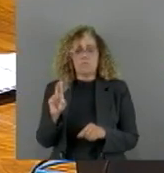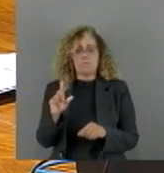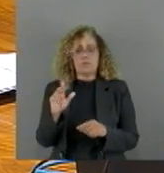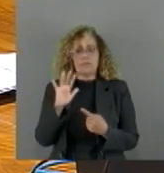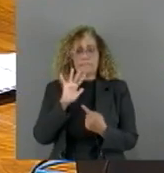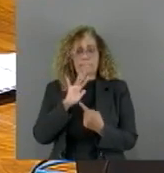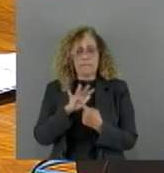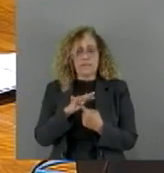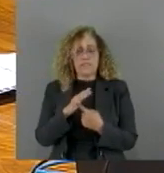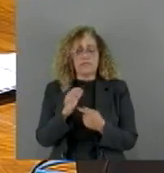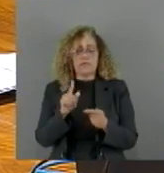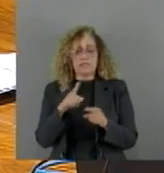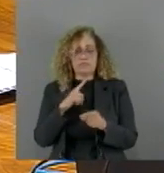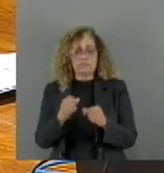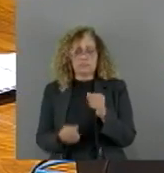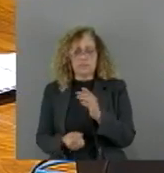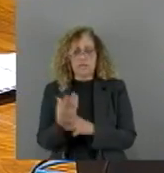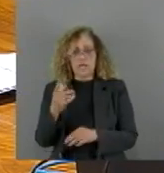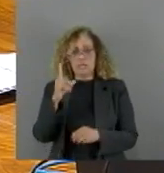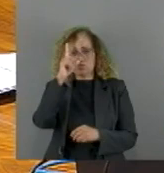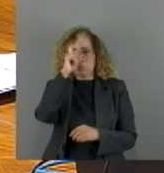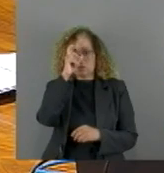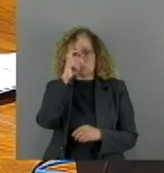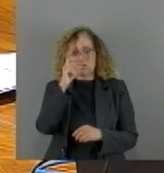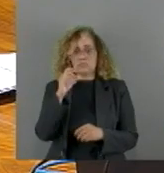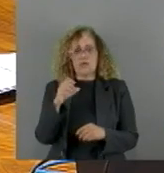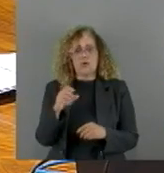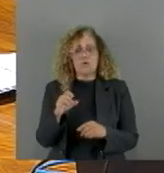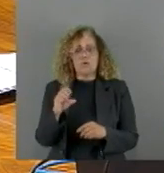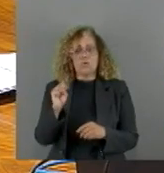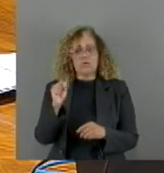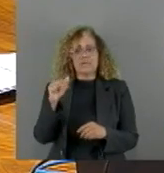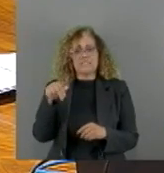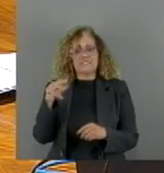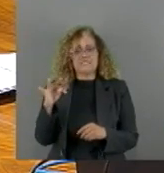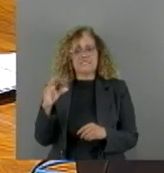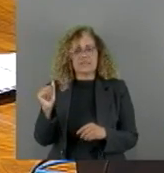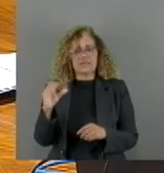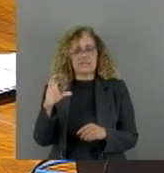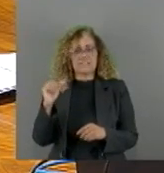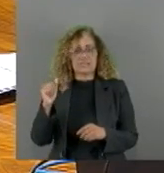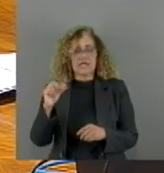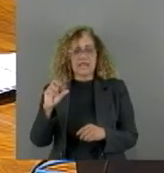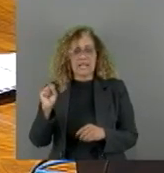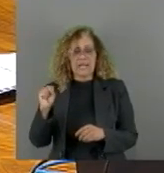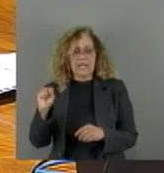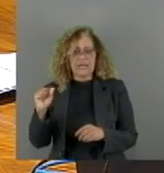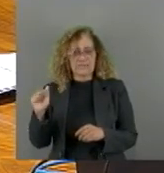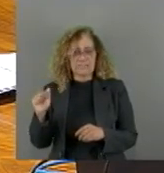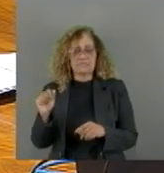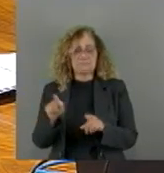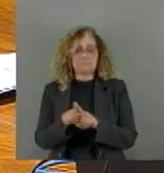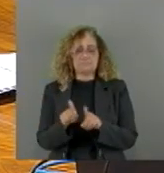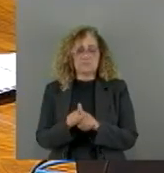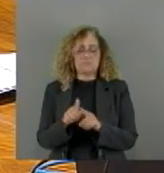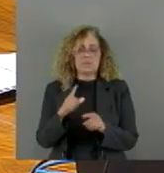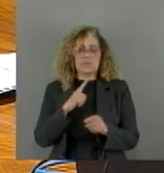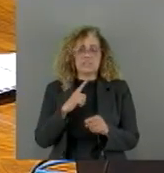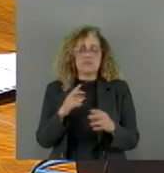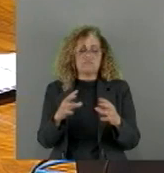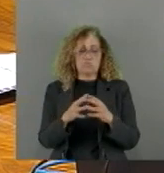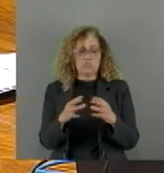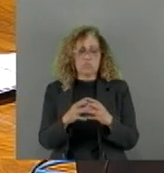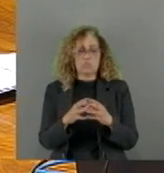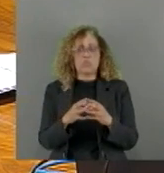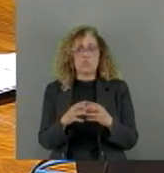a Irmandade da Santa Casa de Londrina, instituição filantrópica sem fins lucrativos. A SCAL foi fundada com um grupo de pioneiros